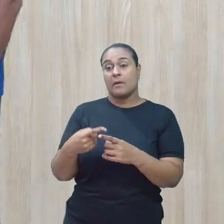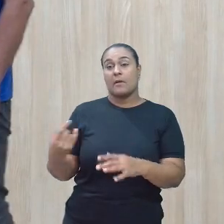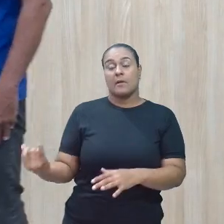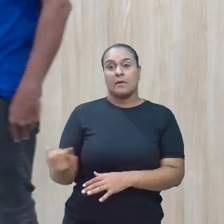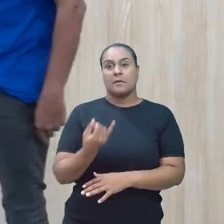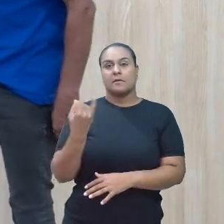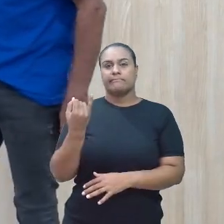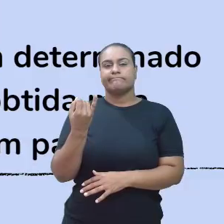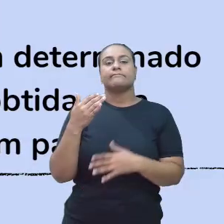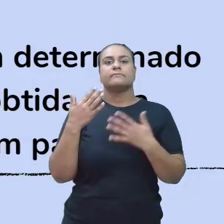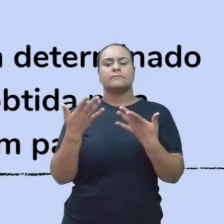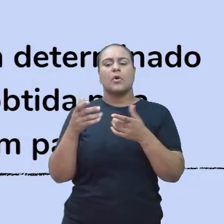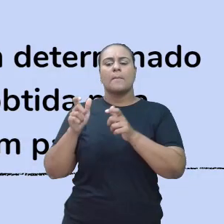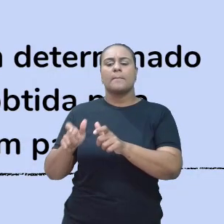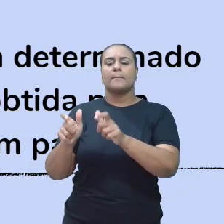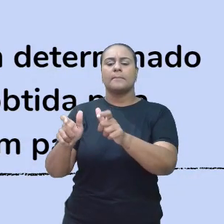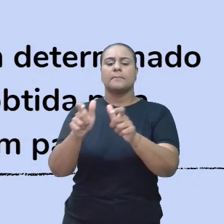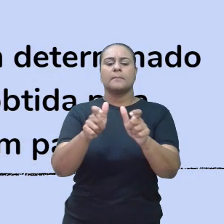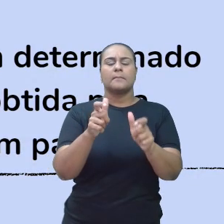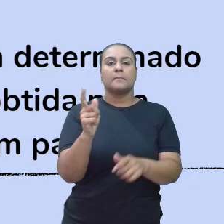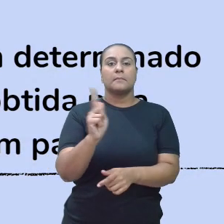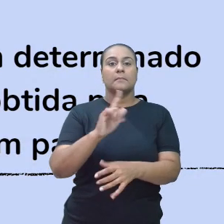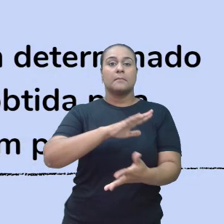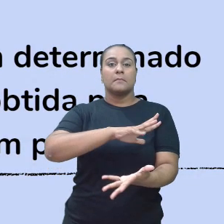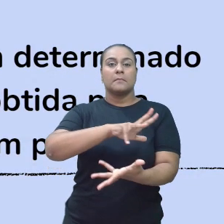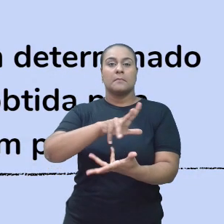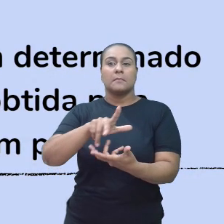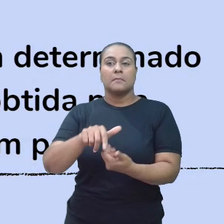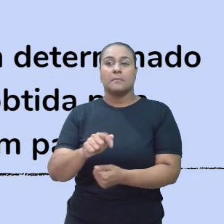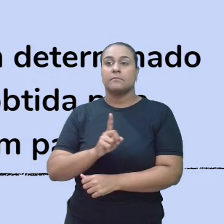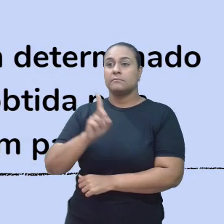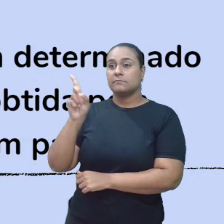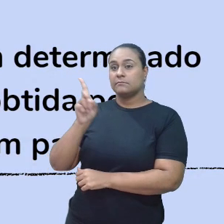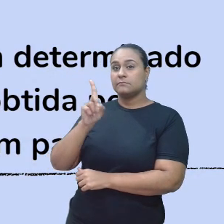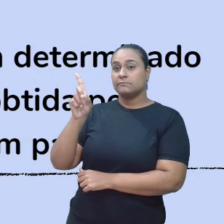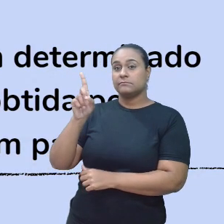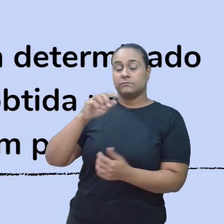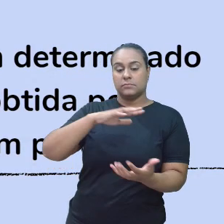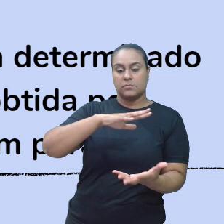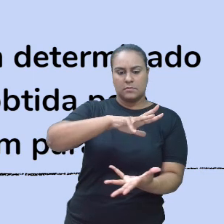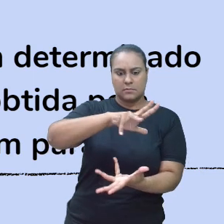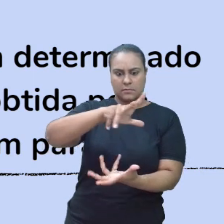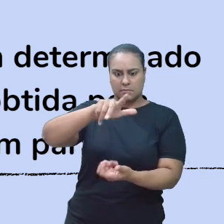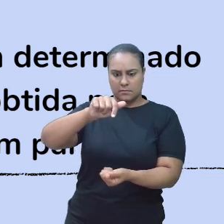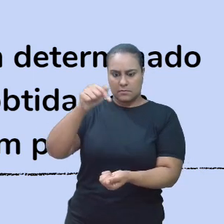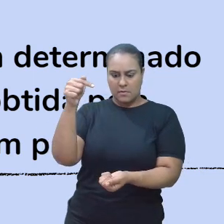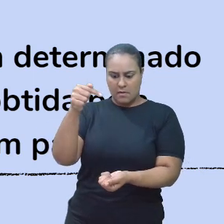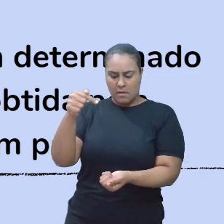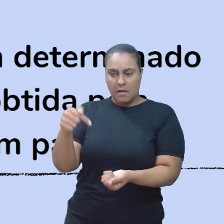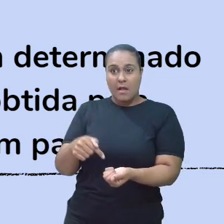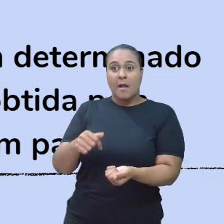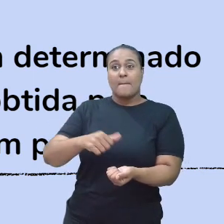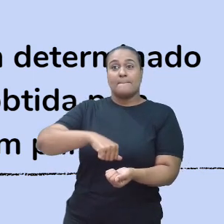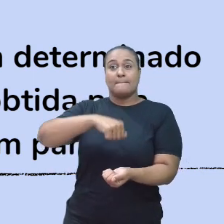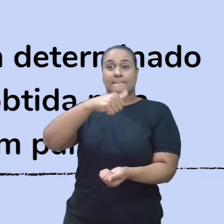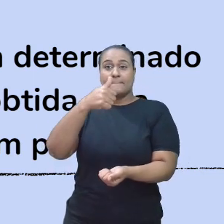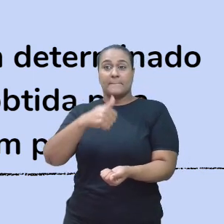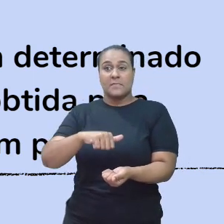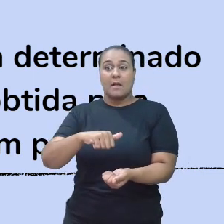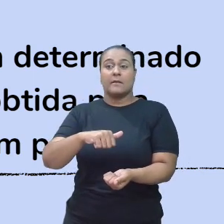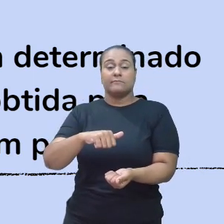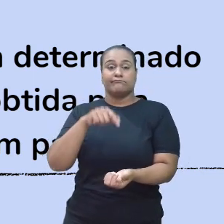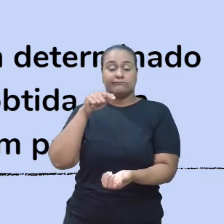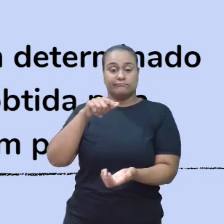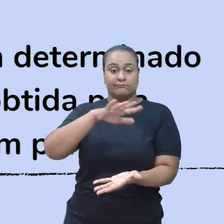Vamos entender o que são coordenadas geográficas. Para que cada ponto da superfície terrestre pudesse ser localizado no mapa, foi criado um sistema de